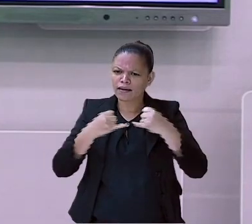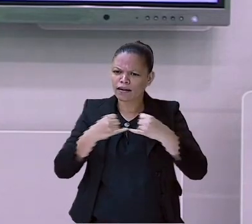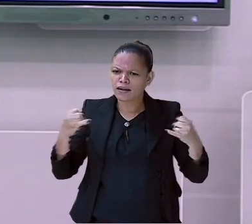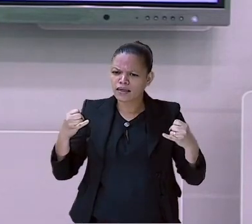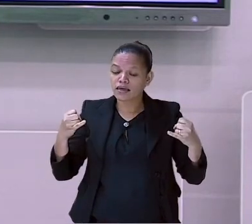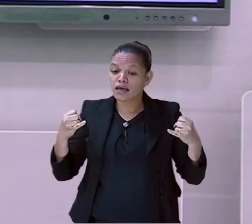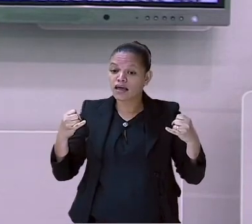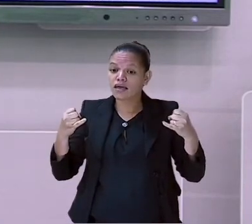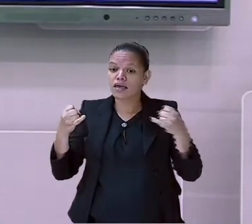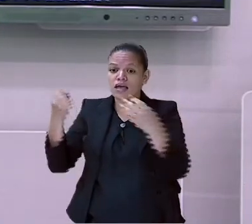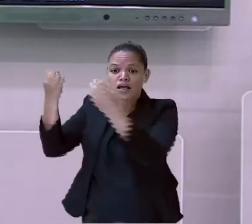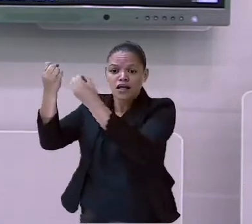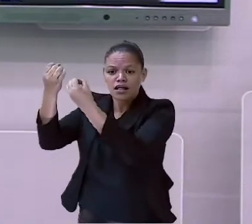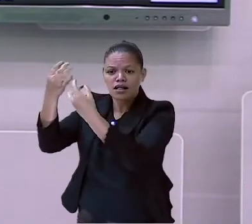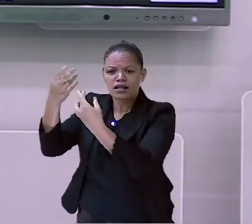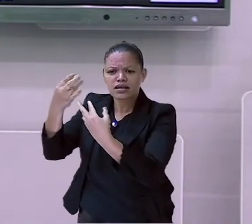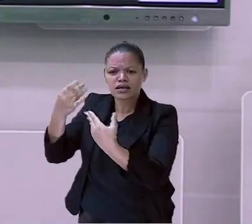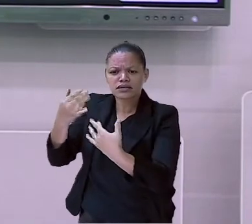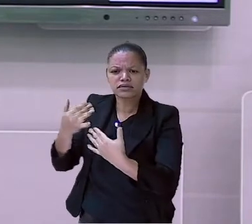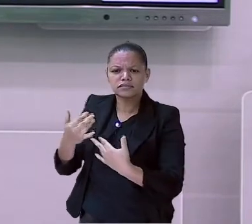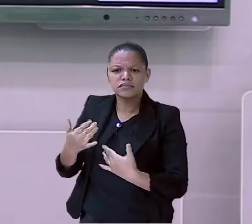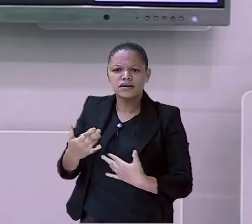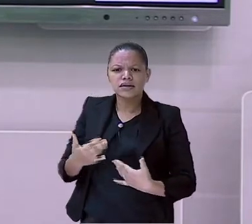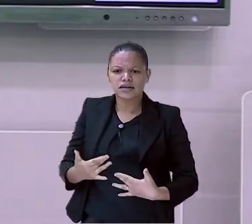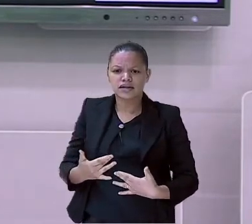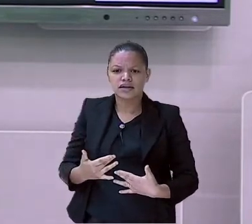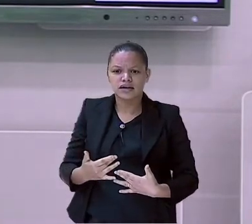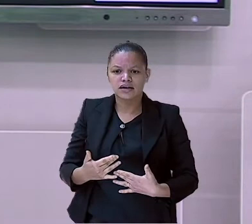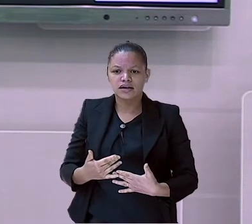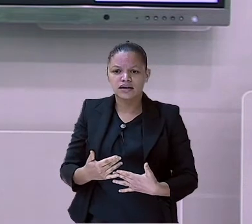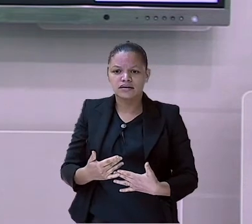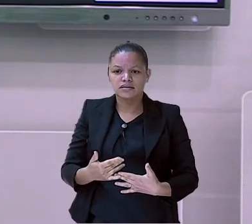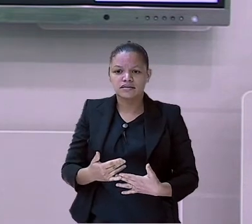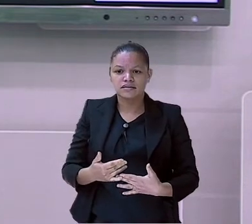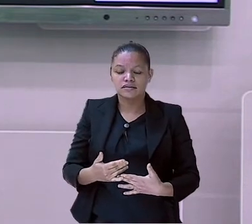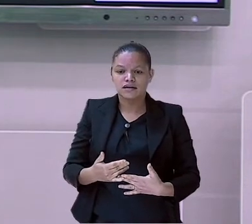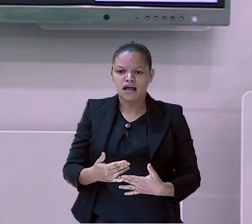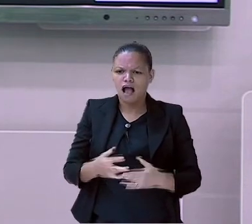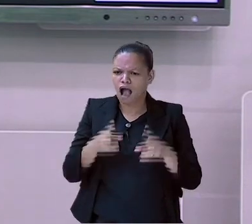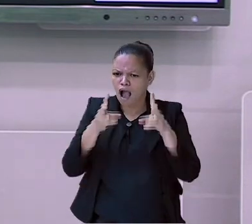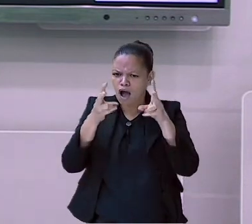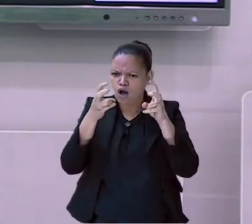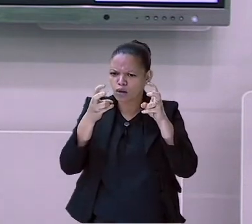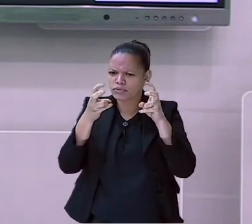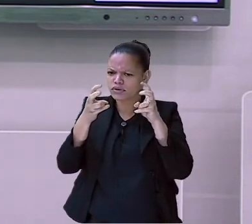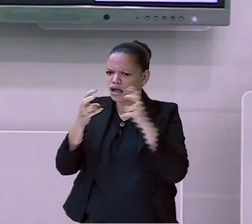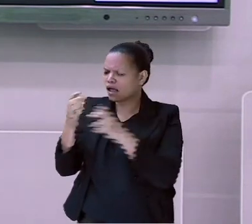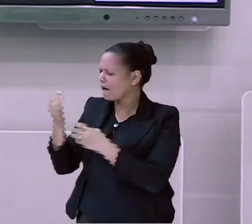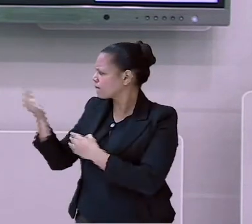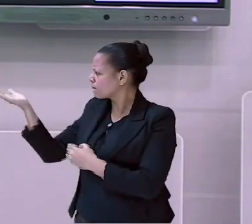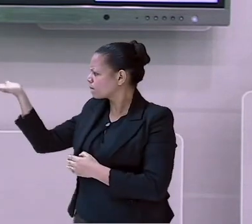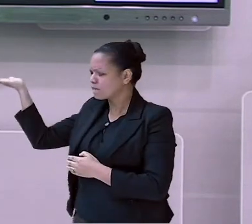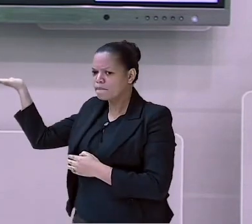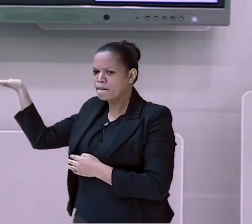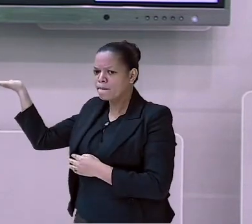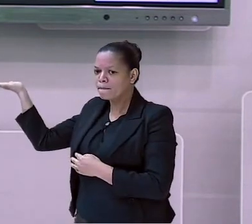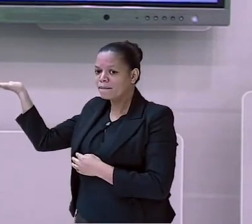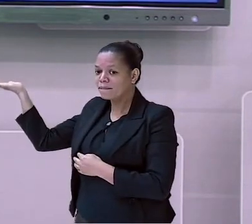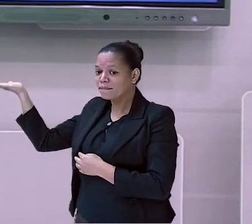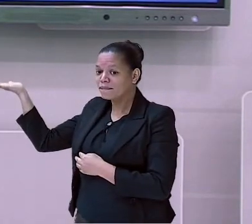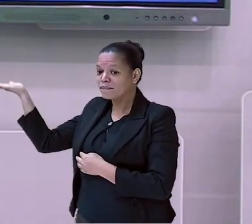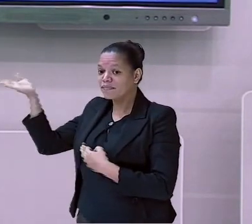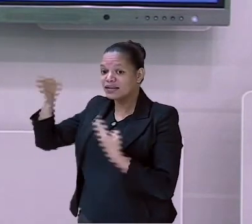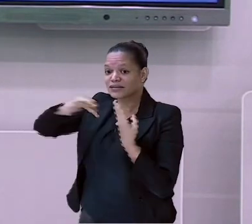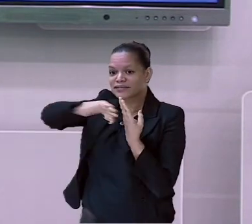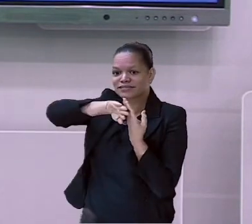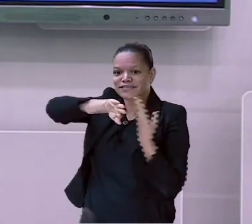observar, tem uma linha aqui, tá vendo, ó? O que divide em duas